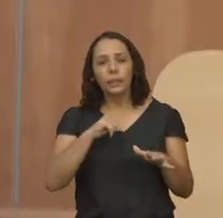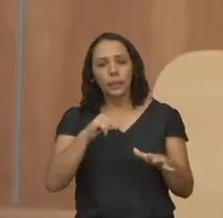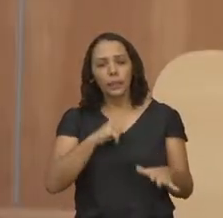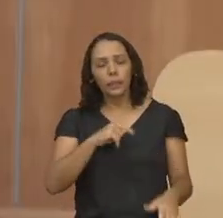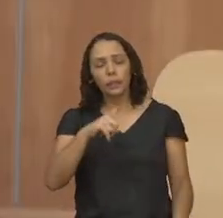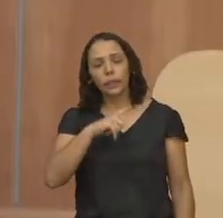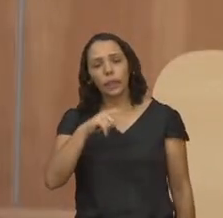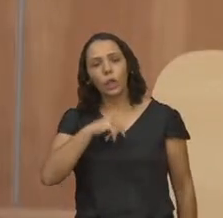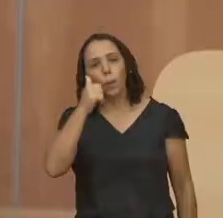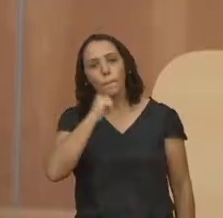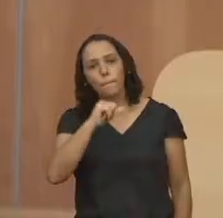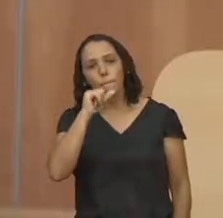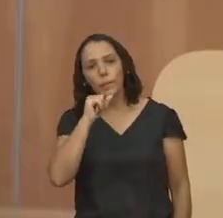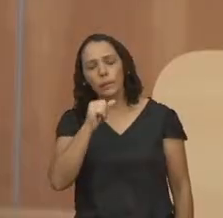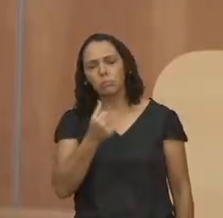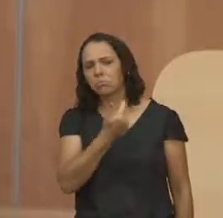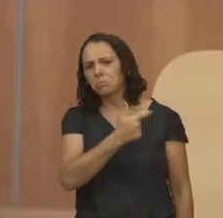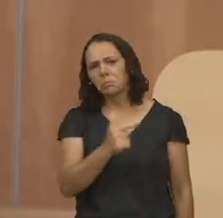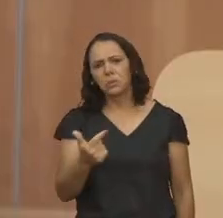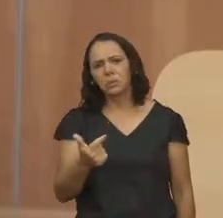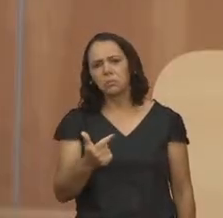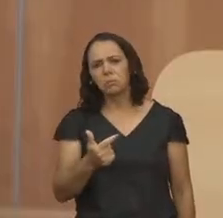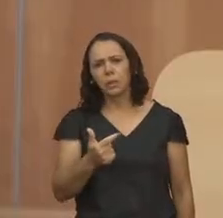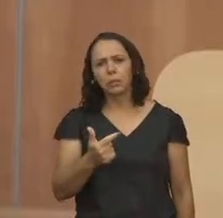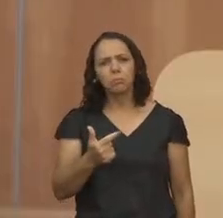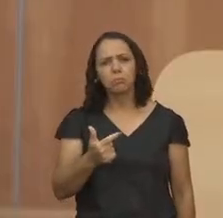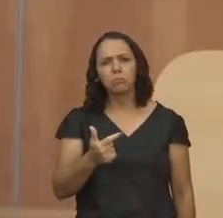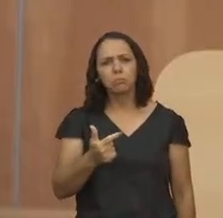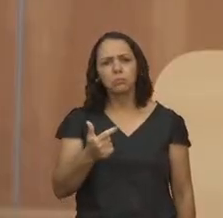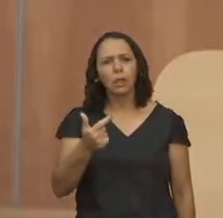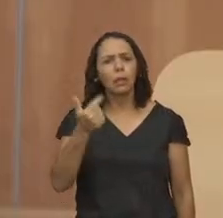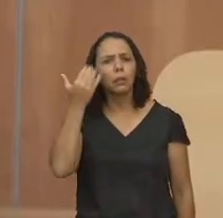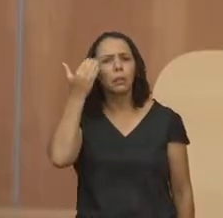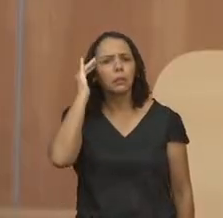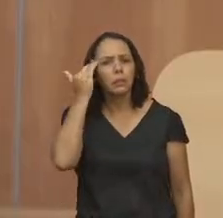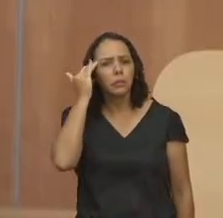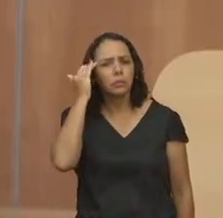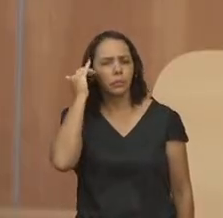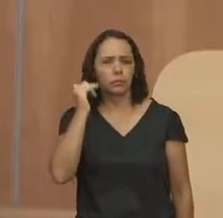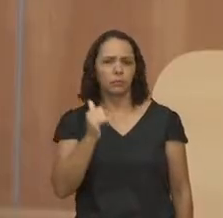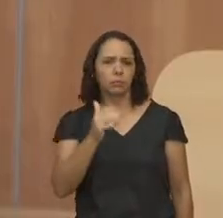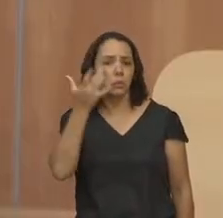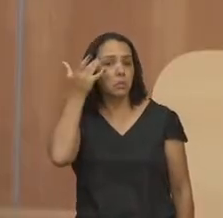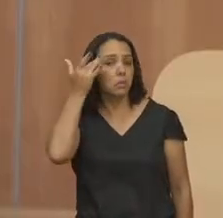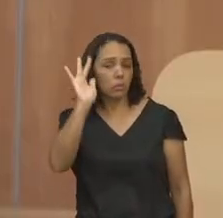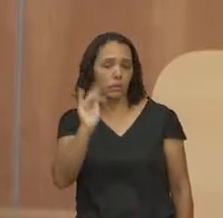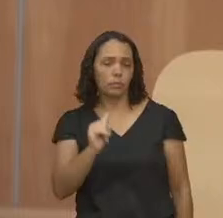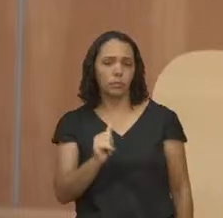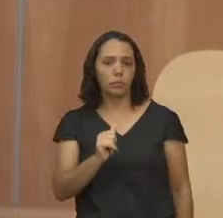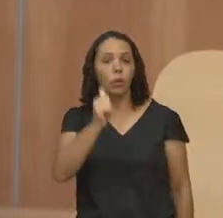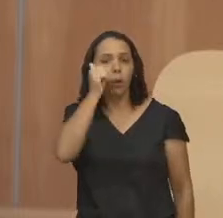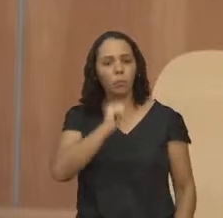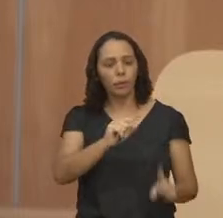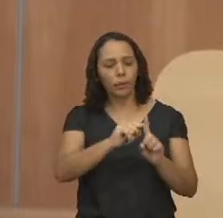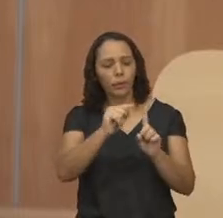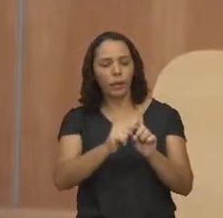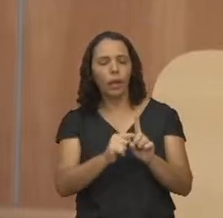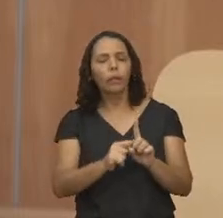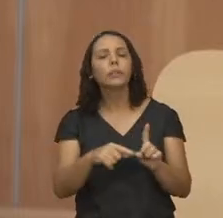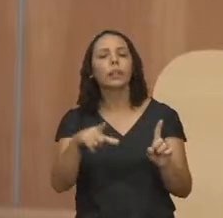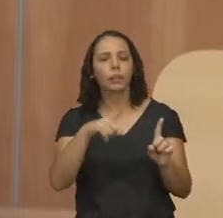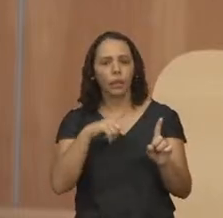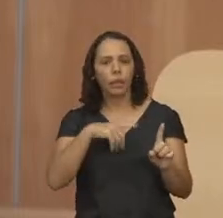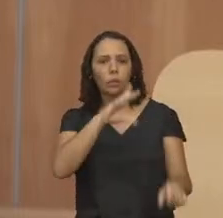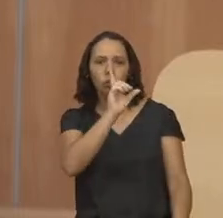que não têm a noção desse direito. Então, a mãe que está grávida, a mãe que está em período de gestação, tem sim o